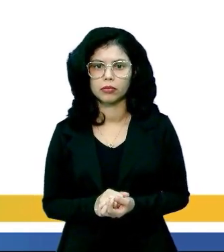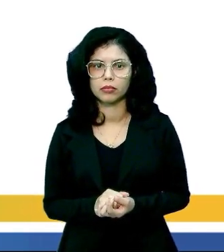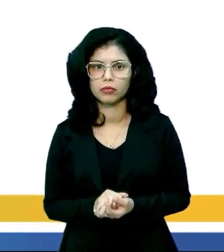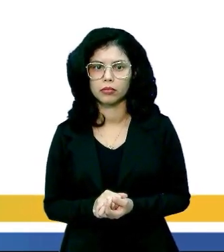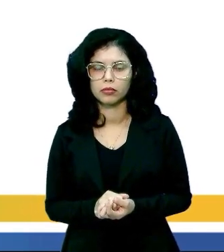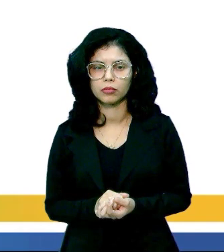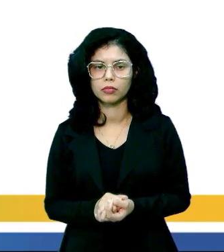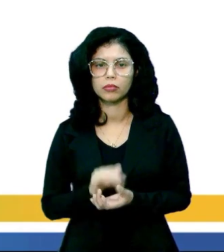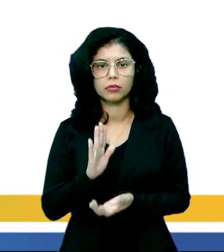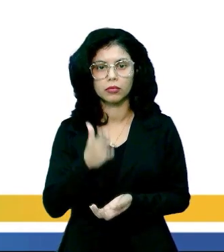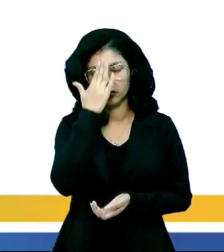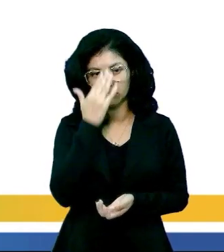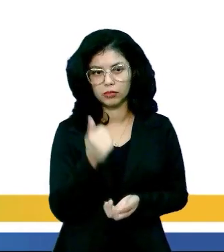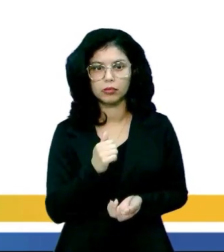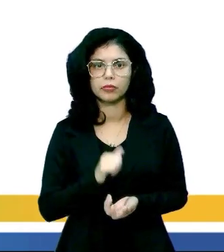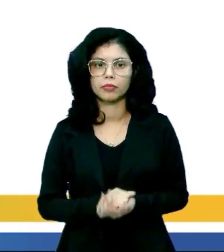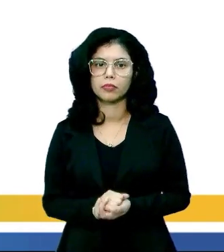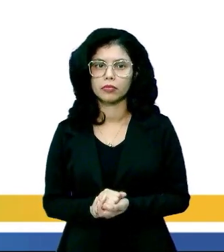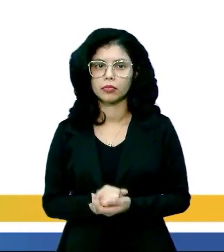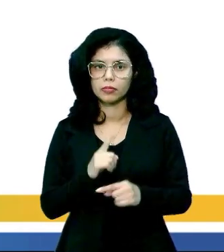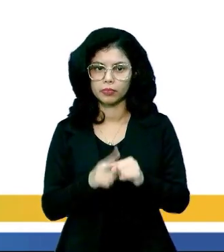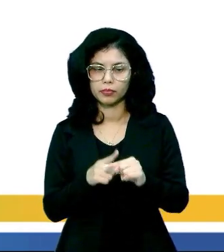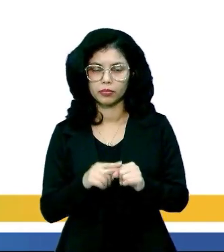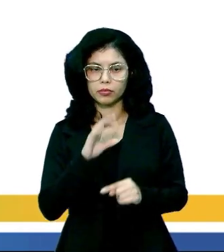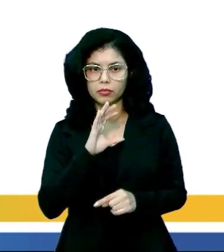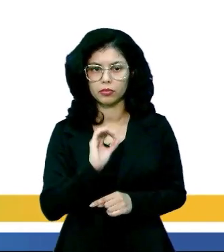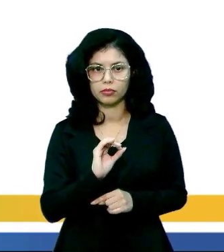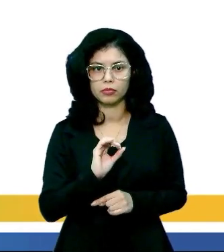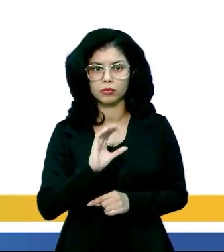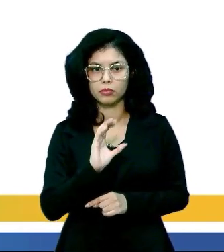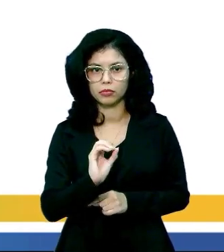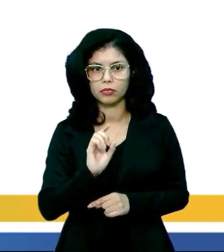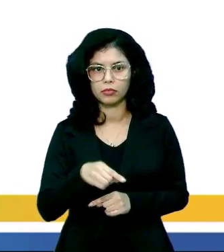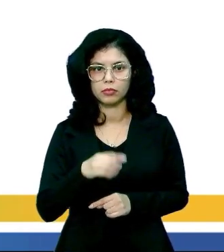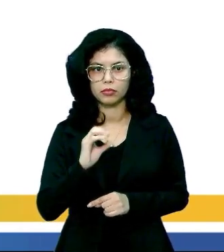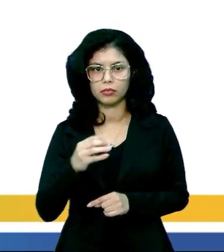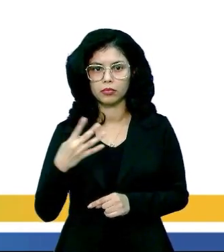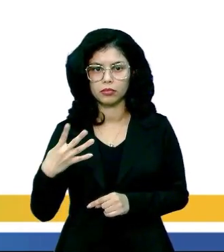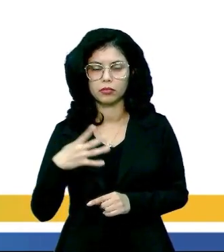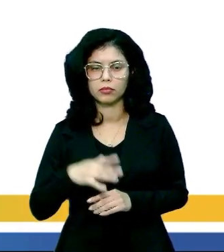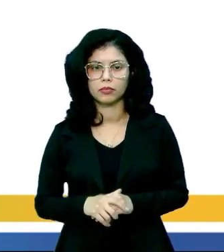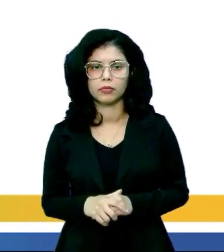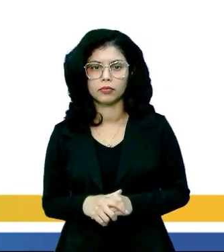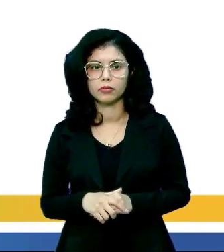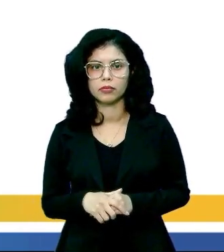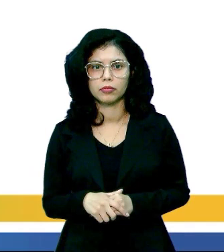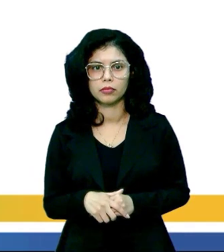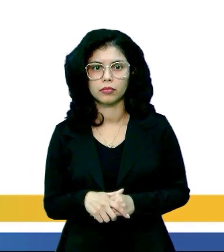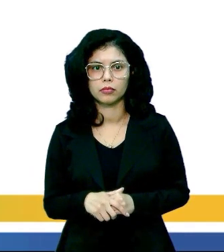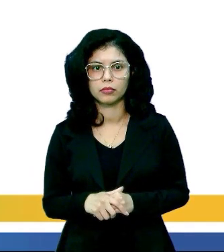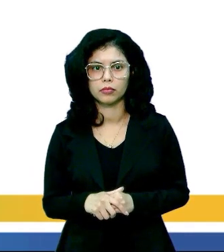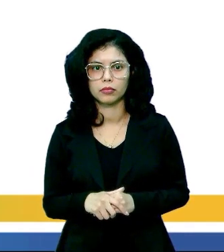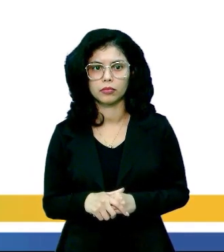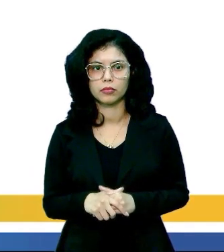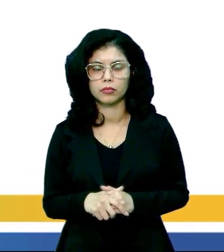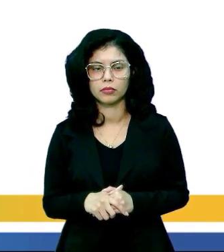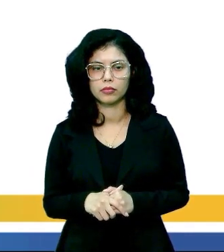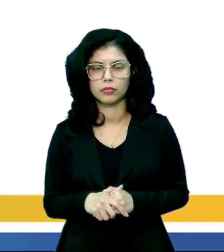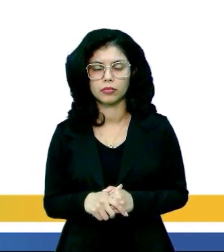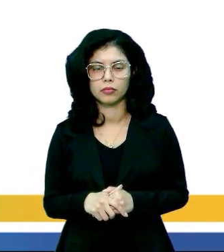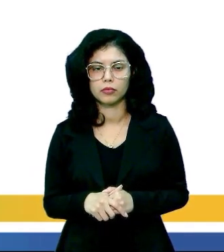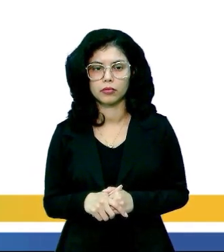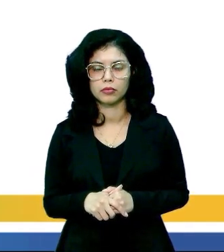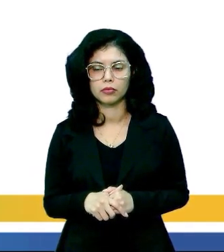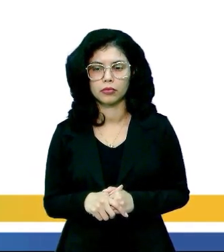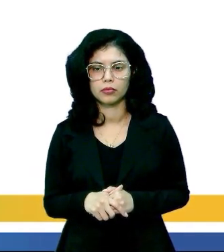0,03x, então nós já sabemos ali. Mais 4%. É 4 sobre 100, ou seja,